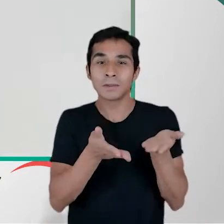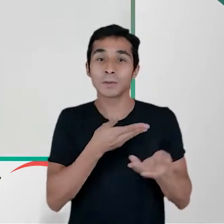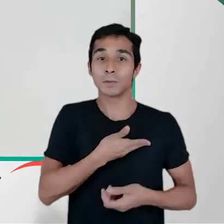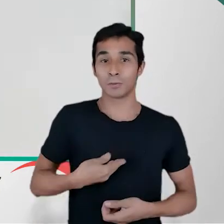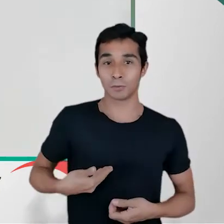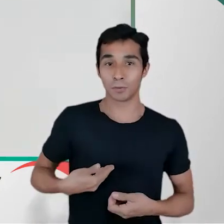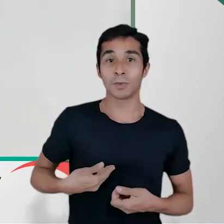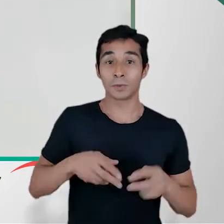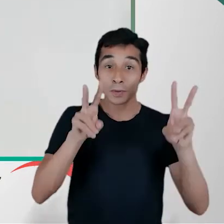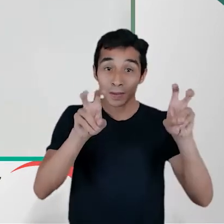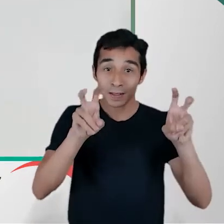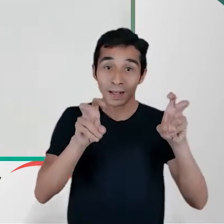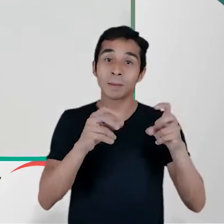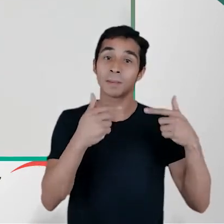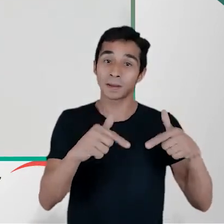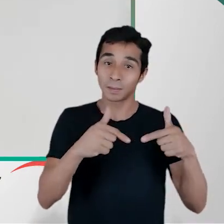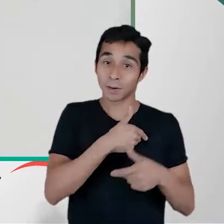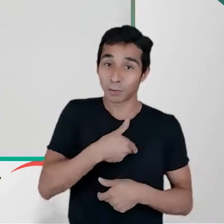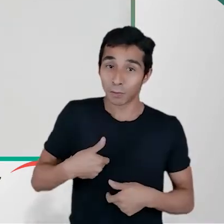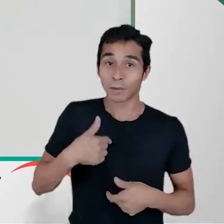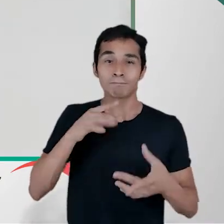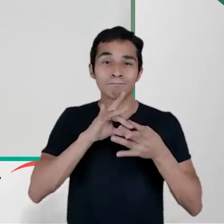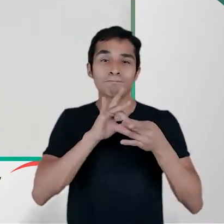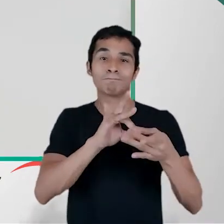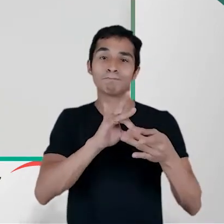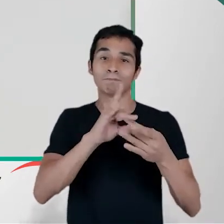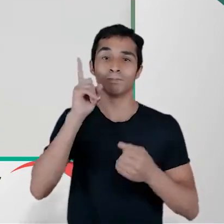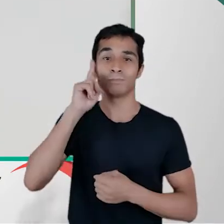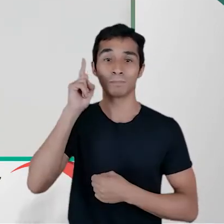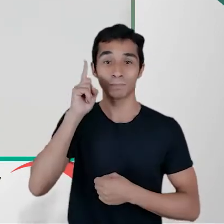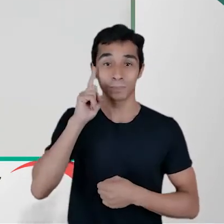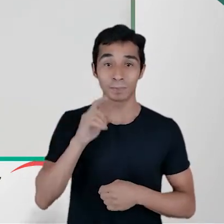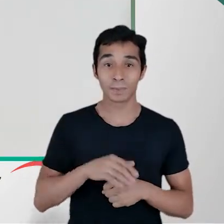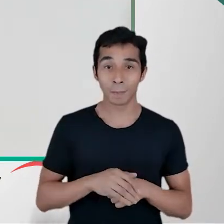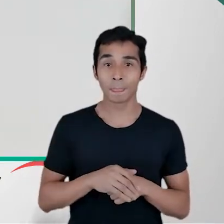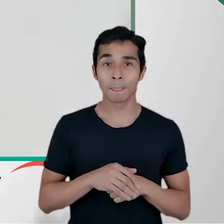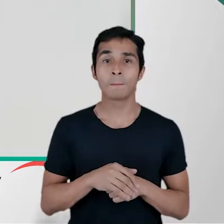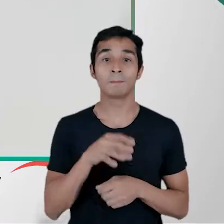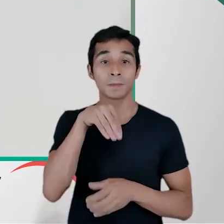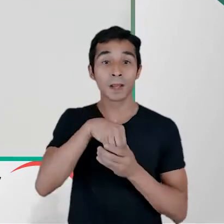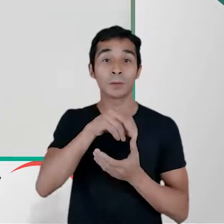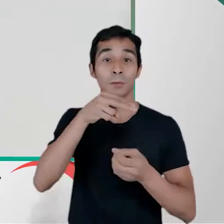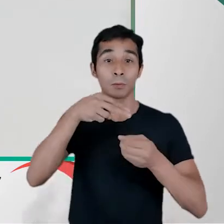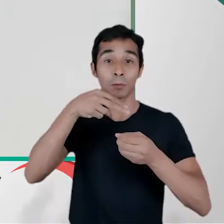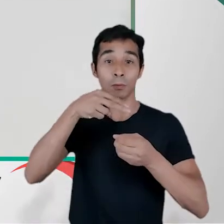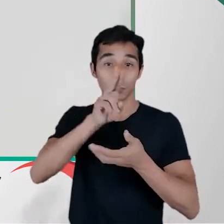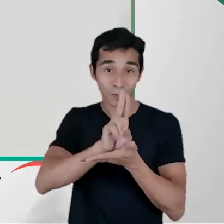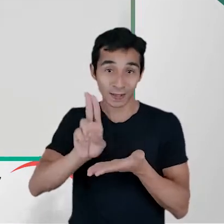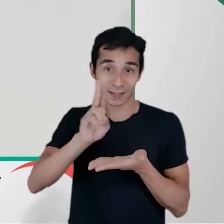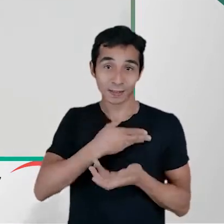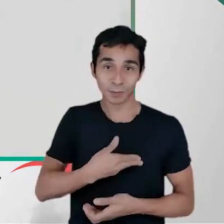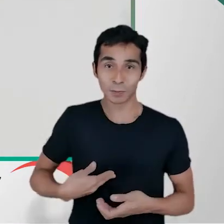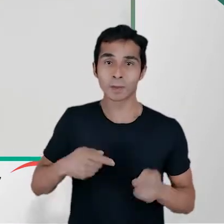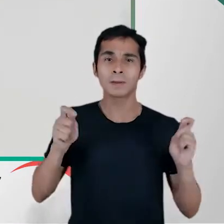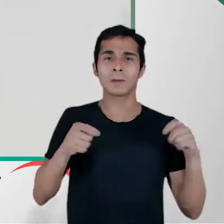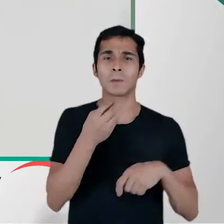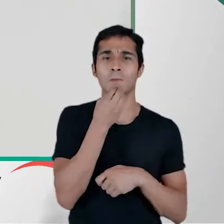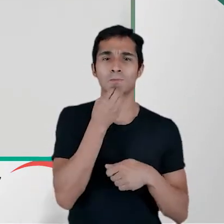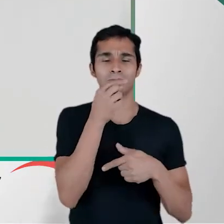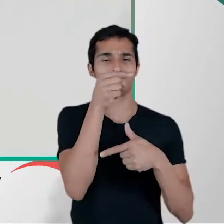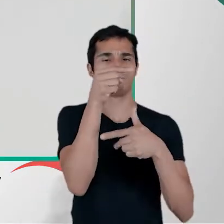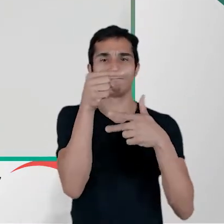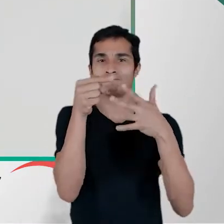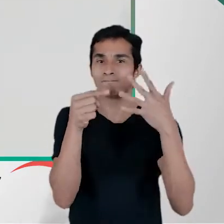da administração pública direta. Enfim, há um leque muito grande de possibilidades dentro da universidade